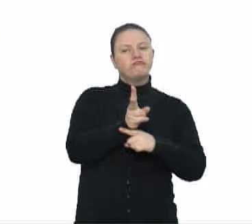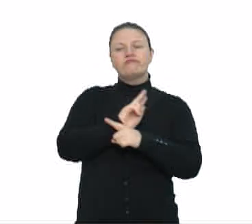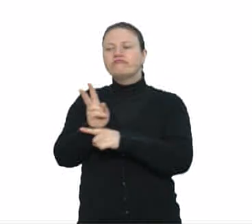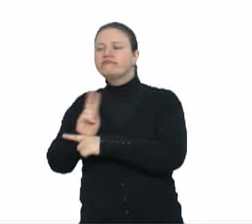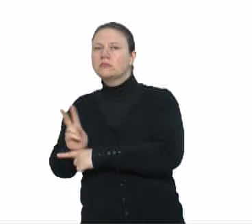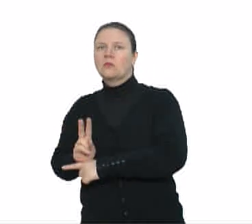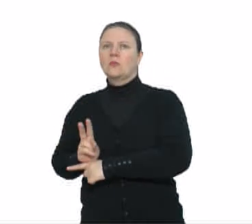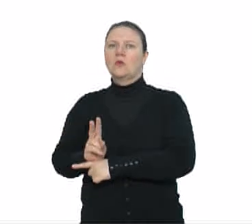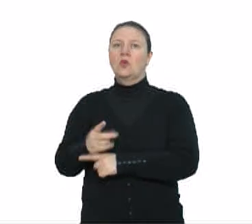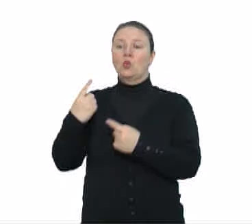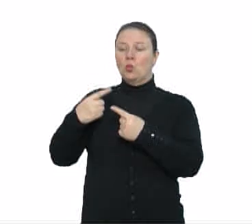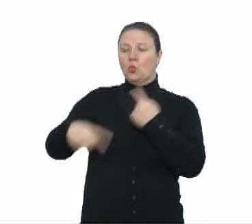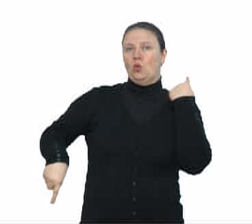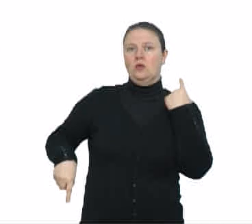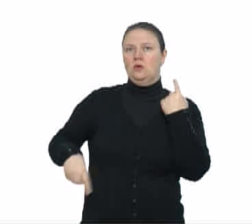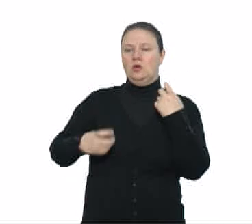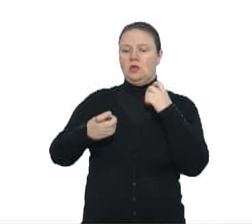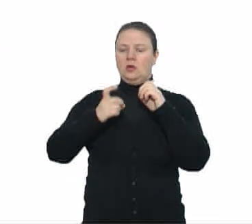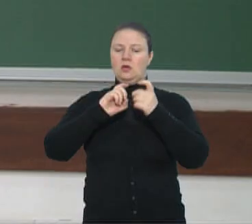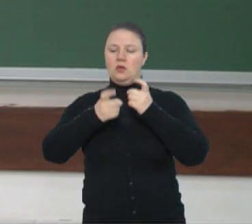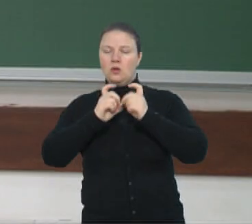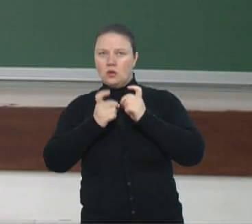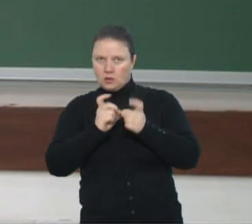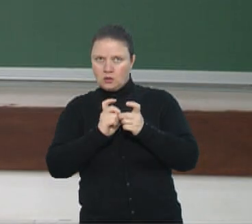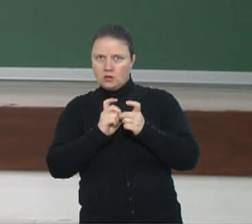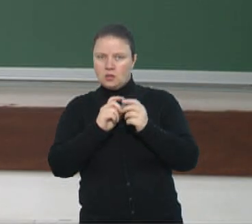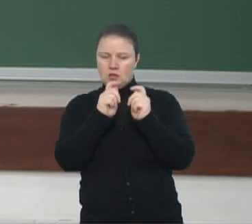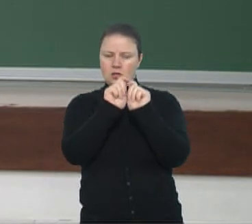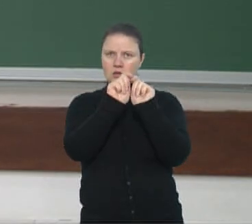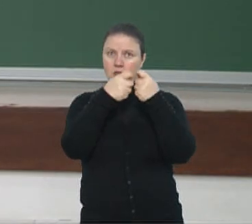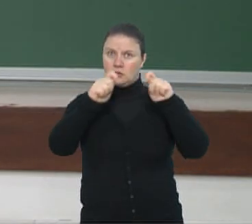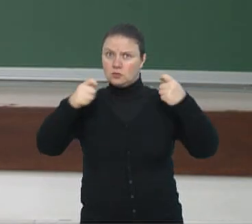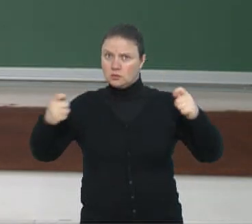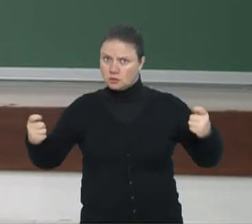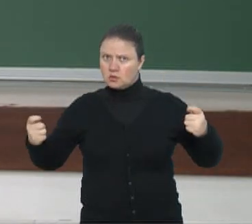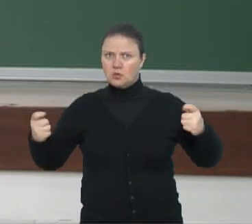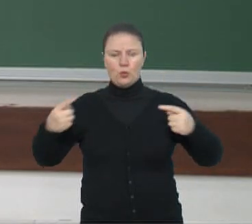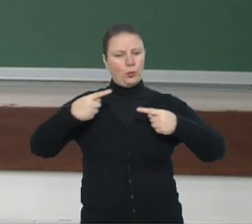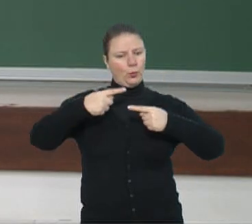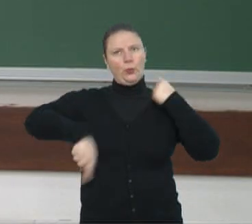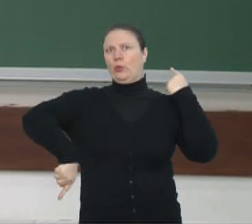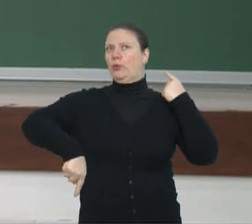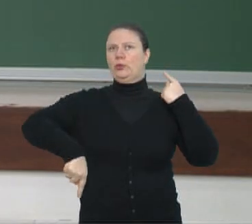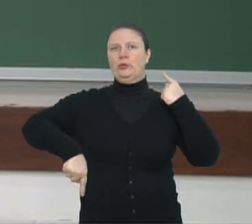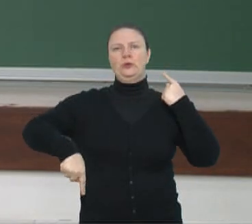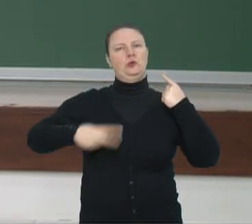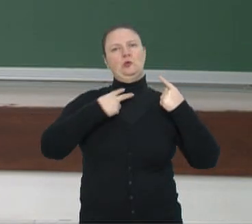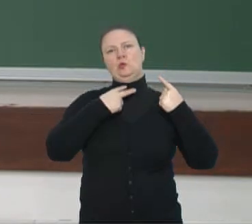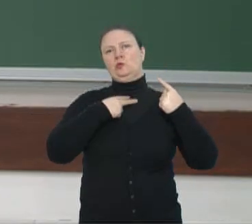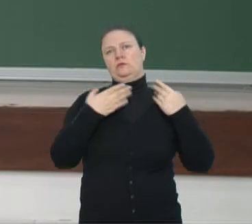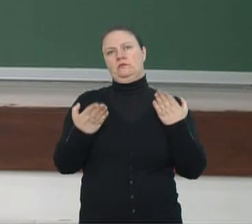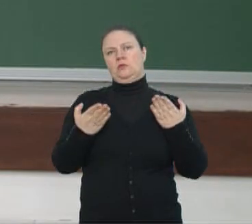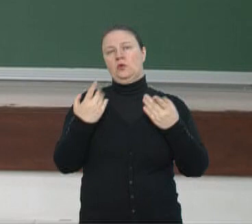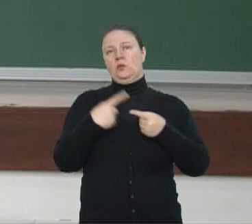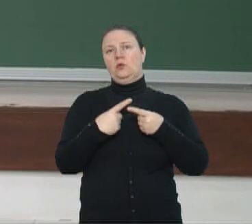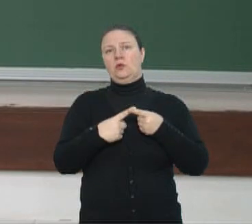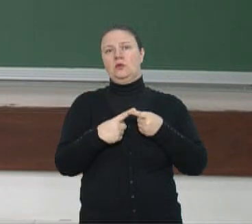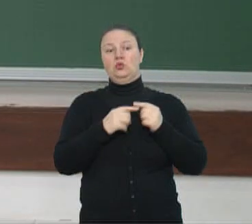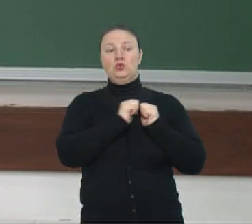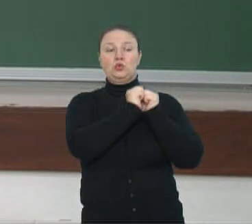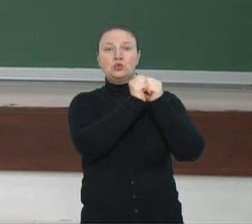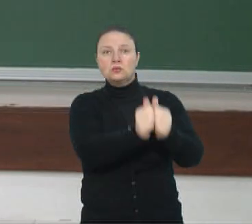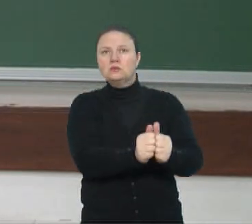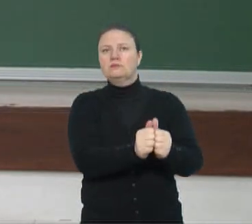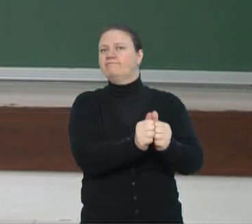era proibido reuniões de trabalhadores, associações, clubes de trabalhadores, tudo isso era proibido. O trabalhador não podia ficar